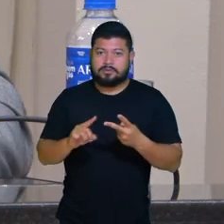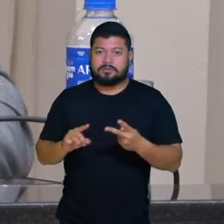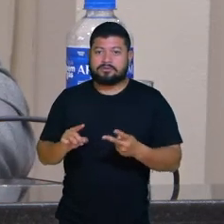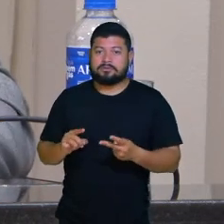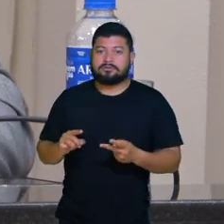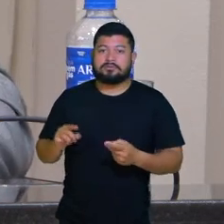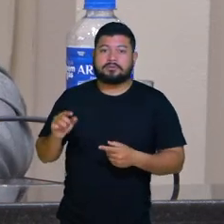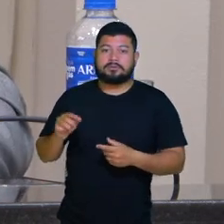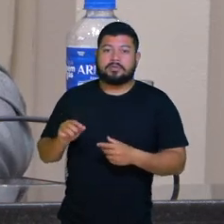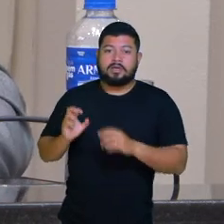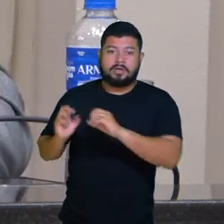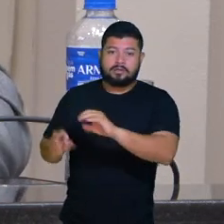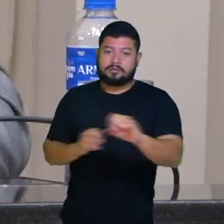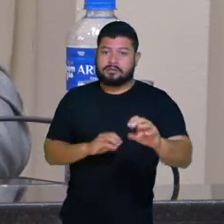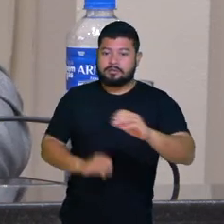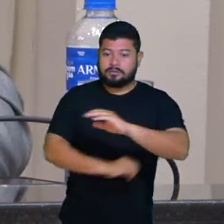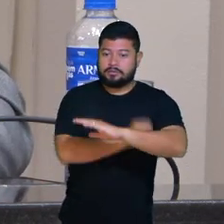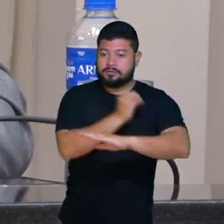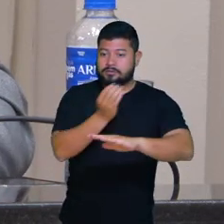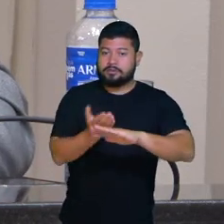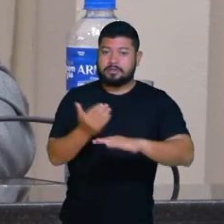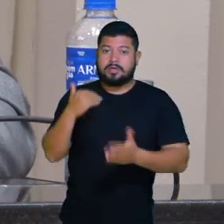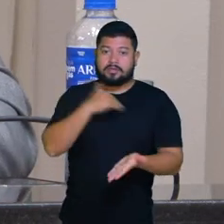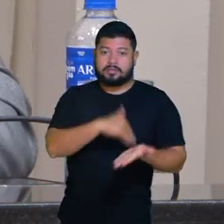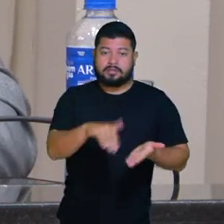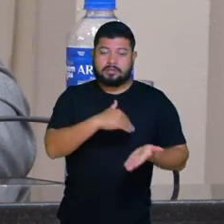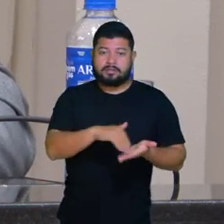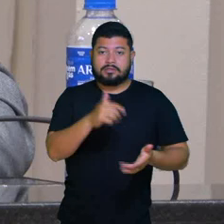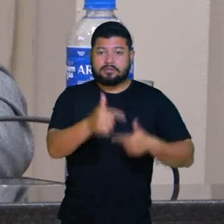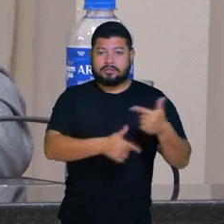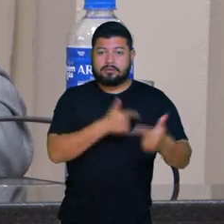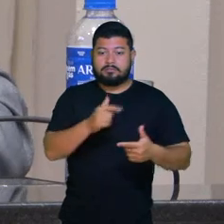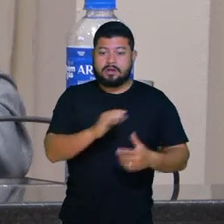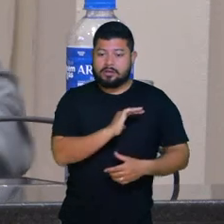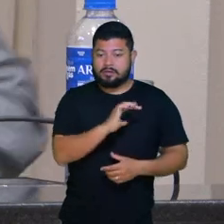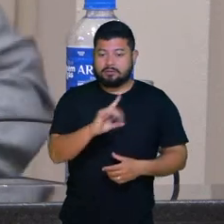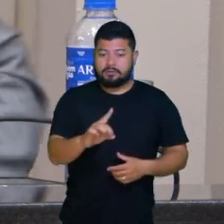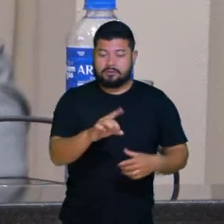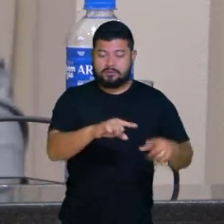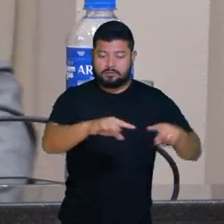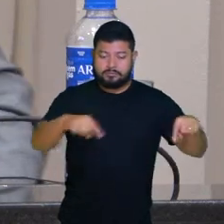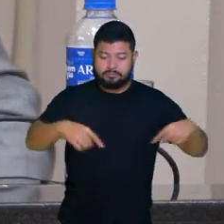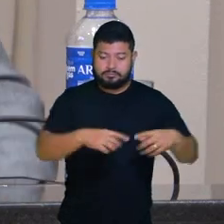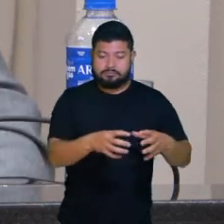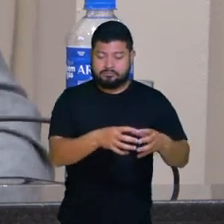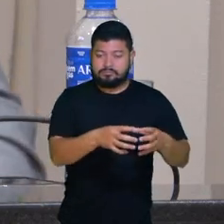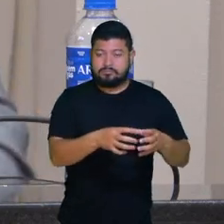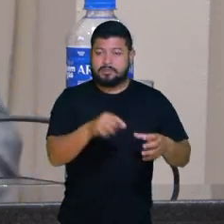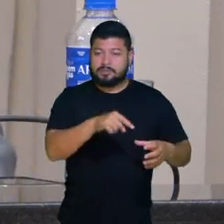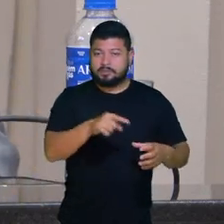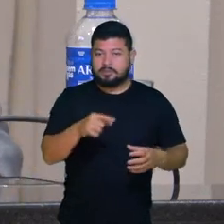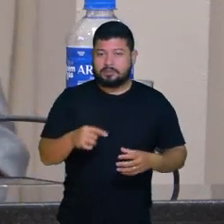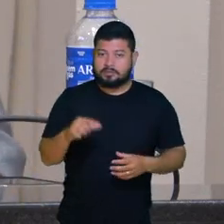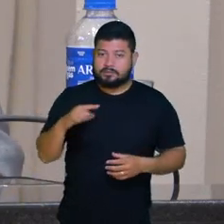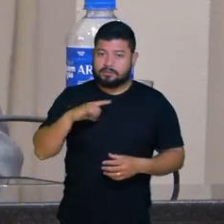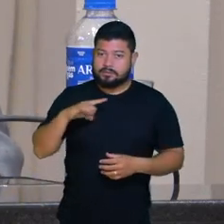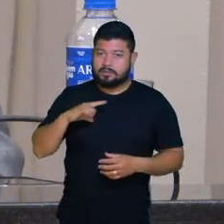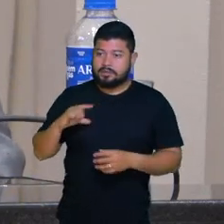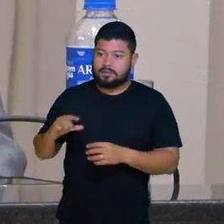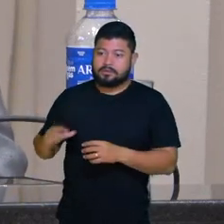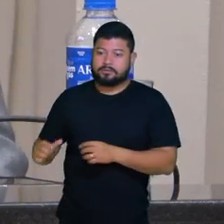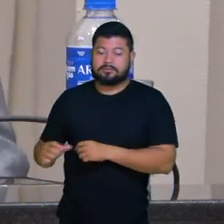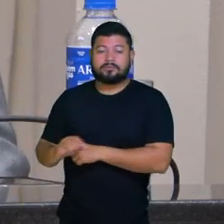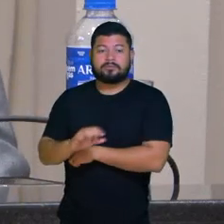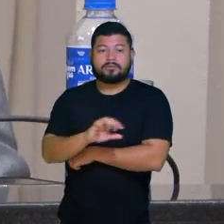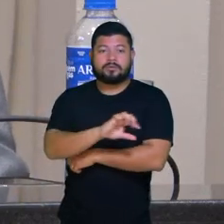nós temos aqui o pessoal da da secretaria que trabalha n nessa coordenação né Eh nós temos hoje no no ensino fundamental